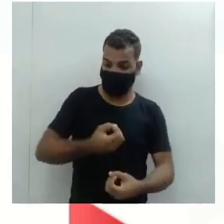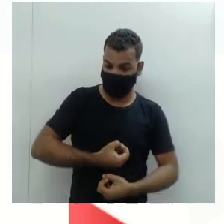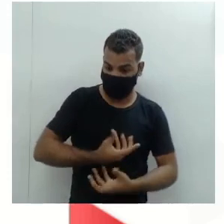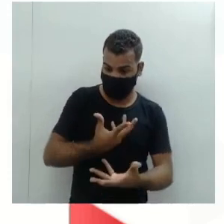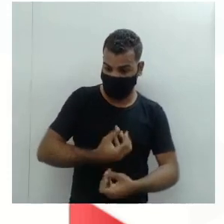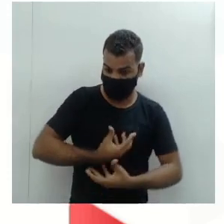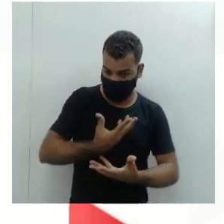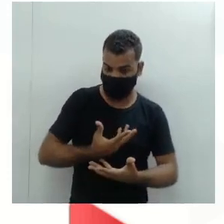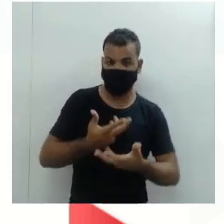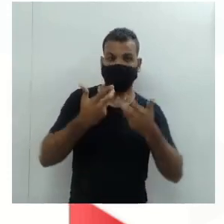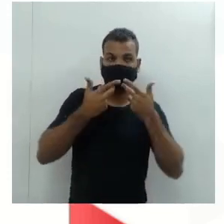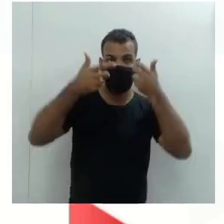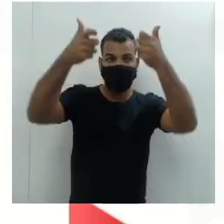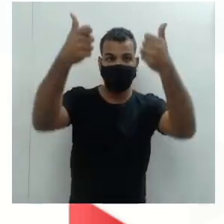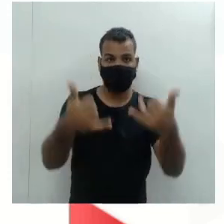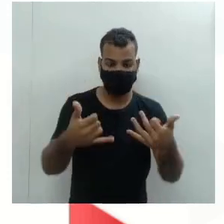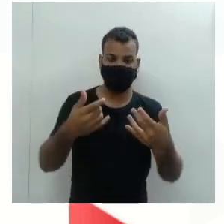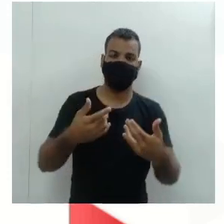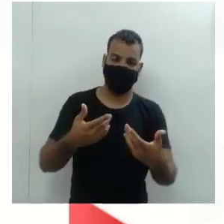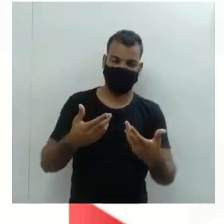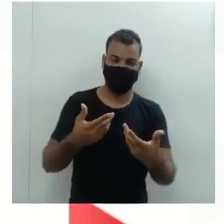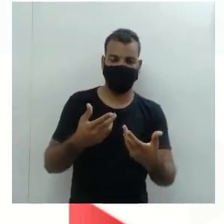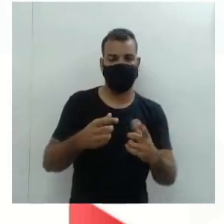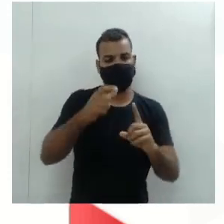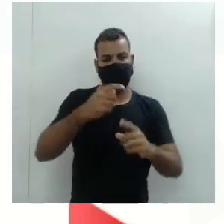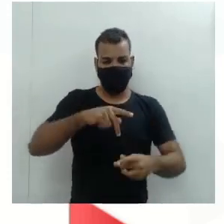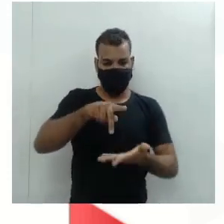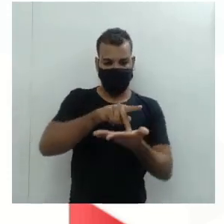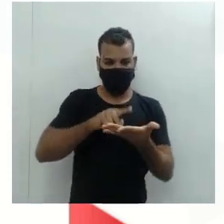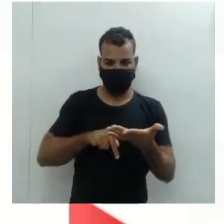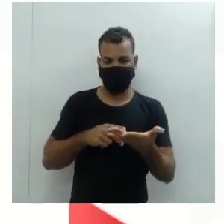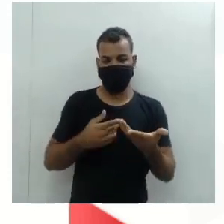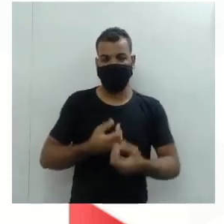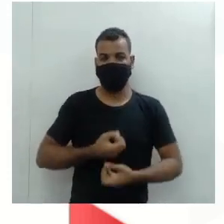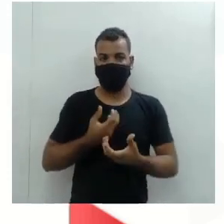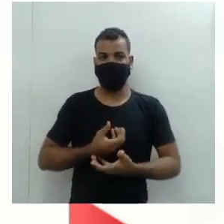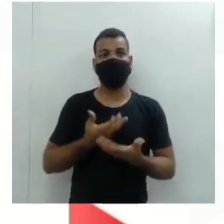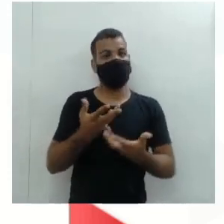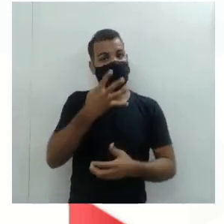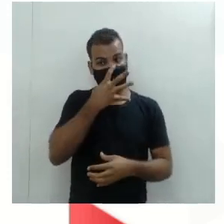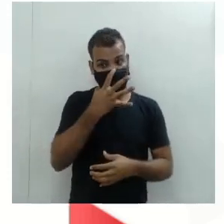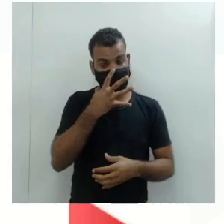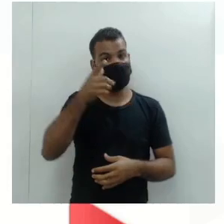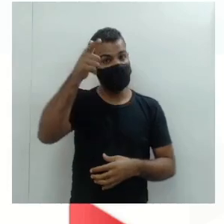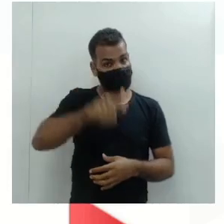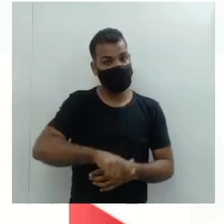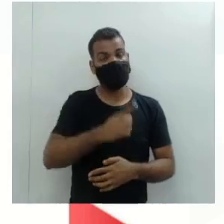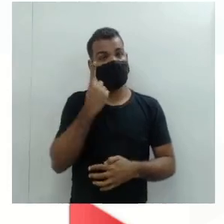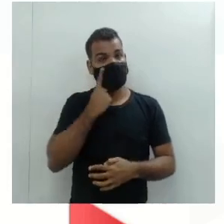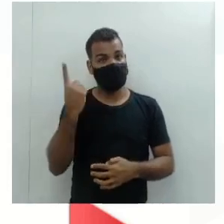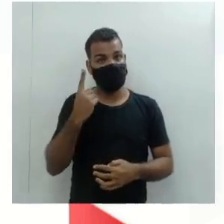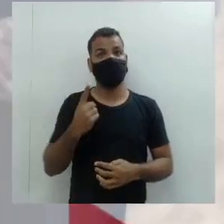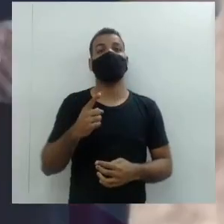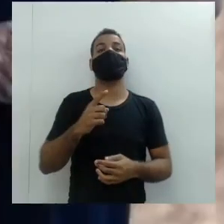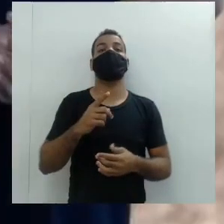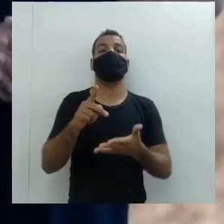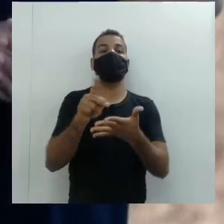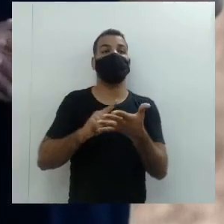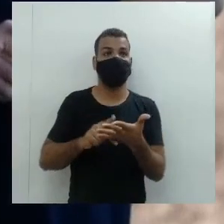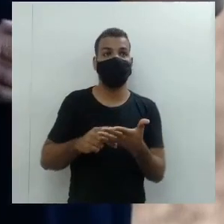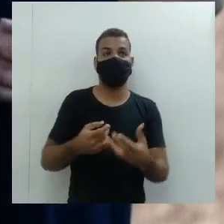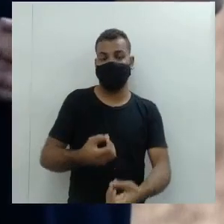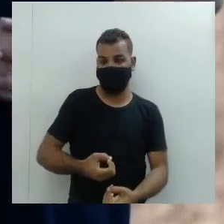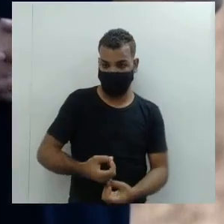e não do poema. Prestem bem atenção, mais uma vez, porque ele começa a falar do poeta e não